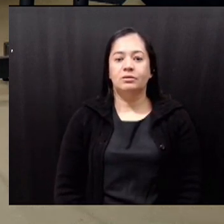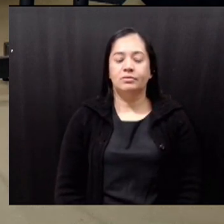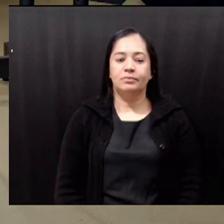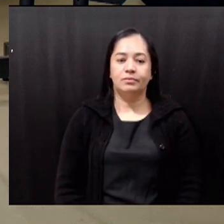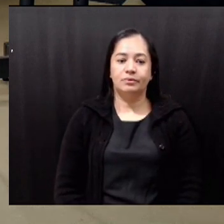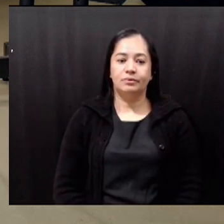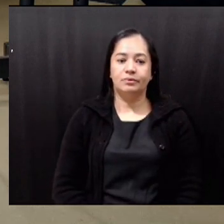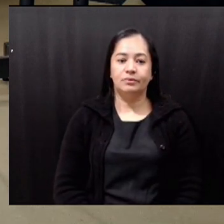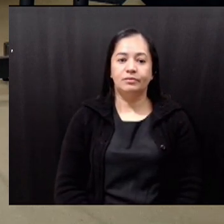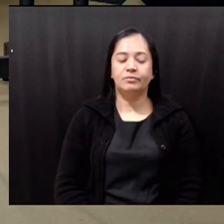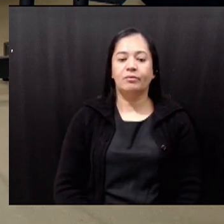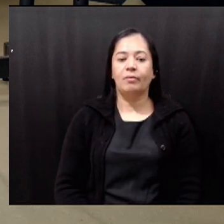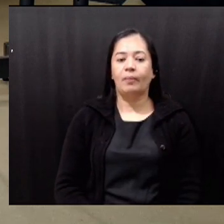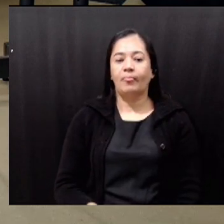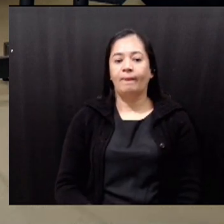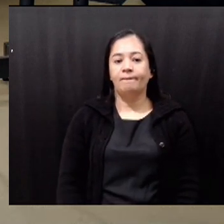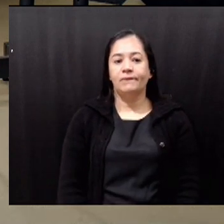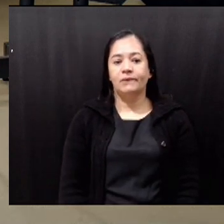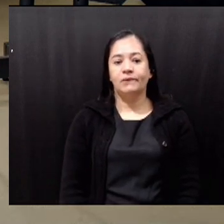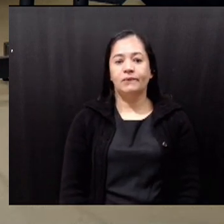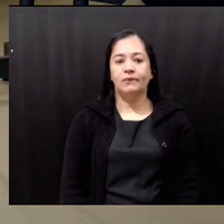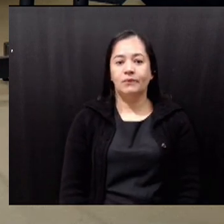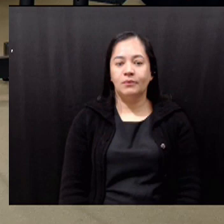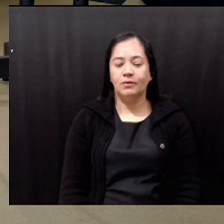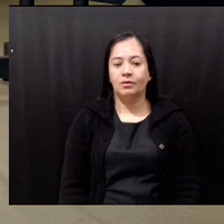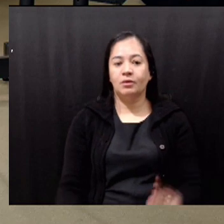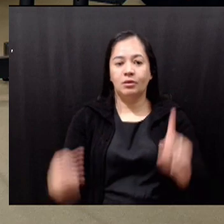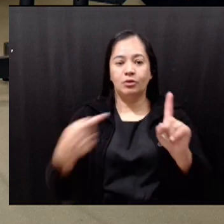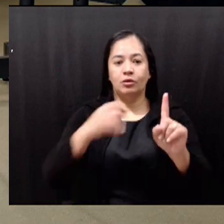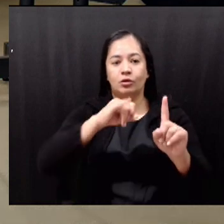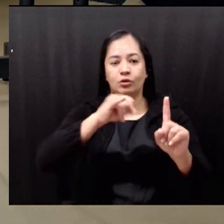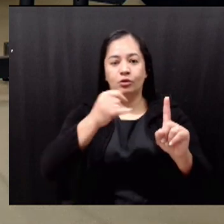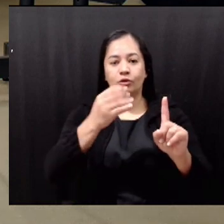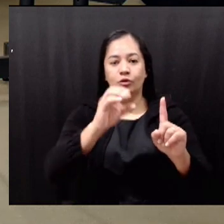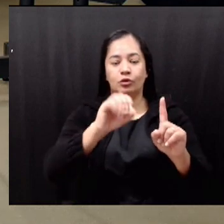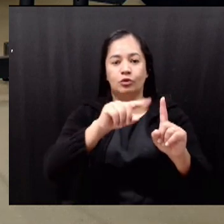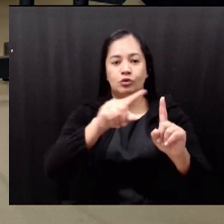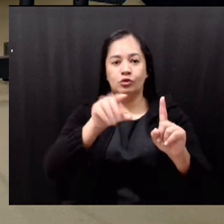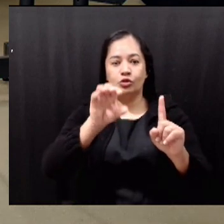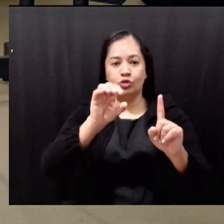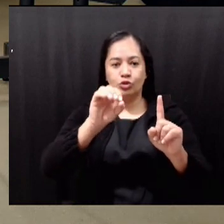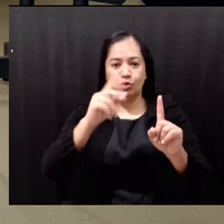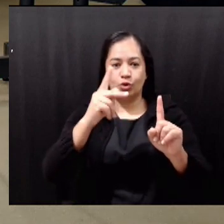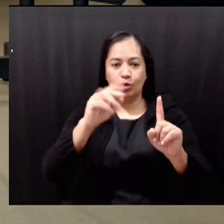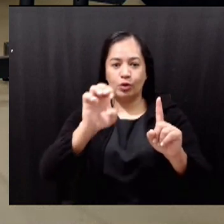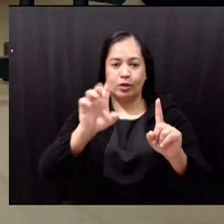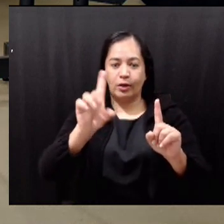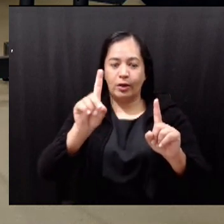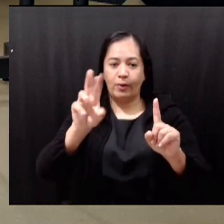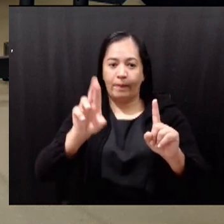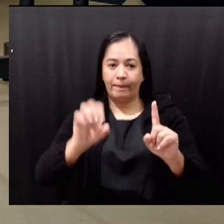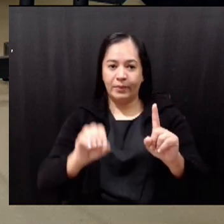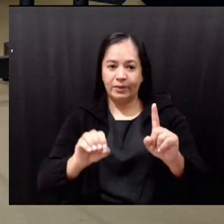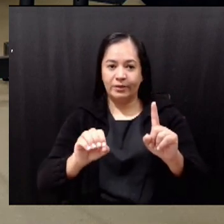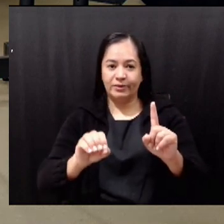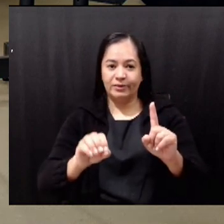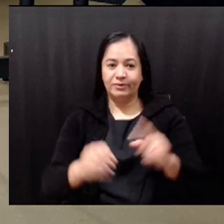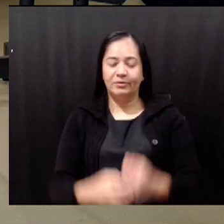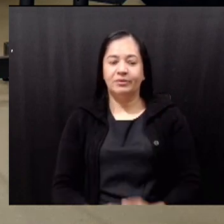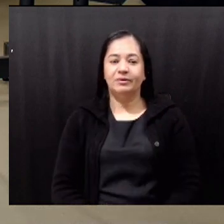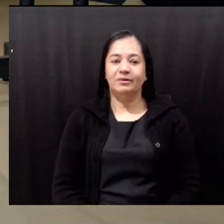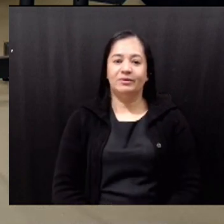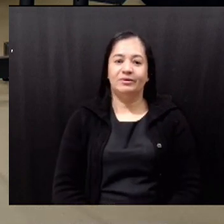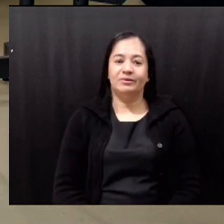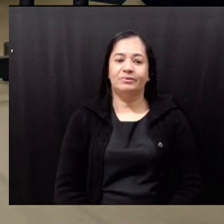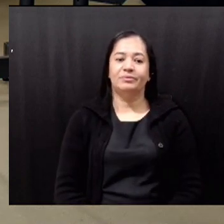agora? O João Pedro o Jardim pulou, então vamos lá, o Jardim o João Pedro tá